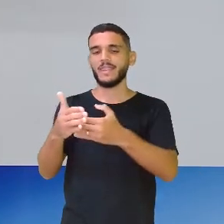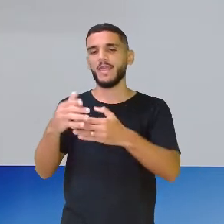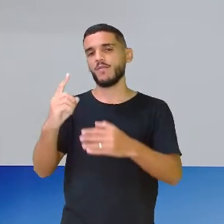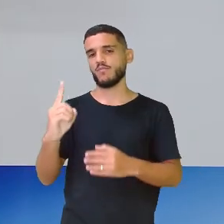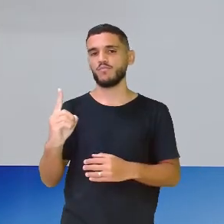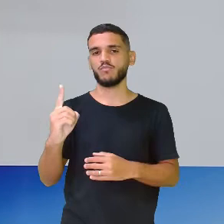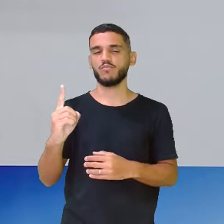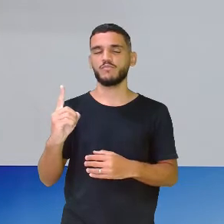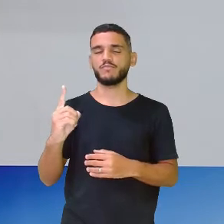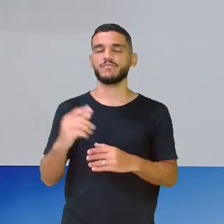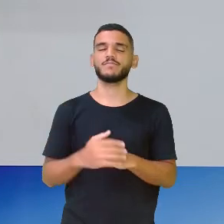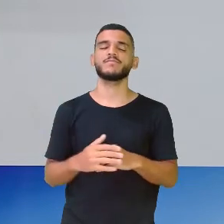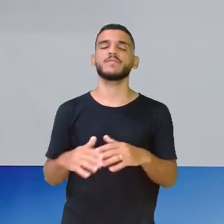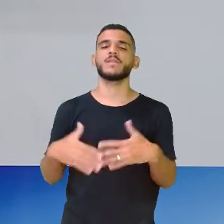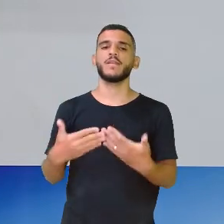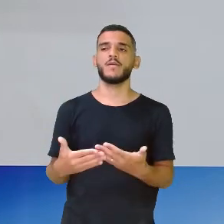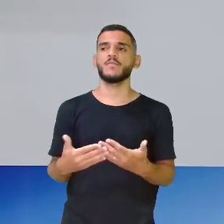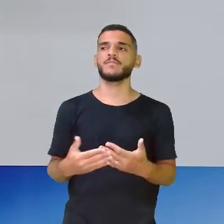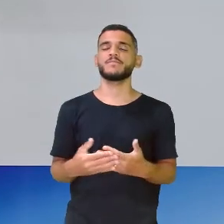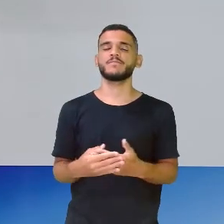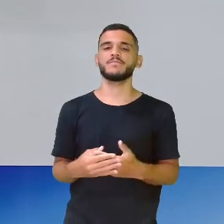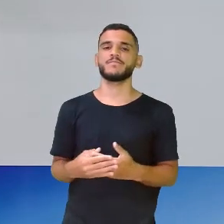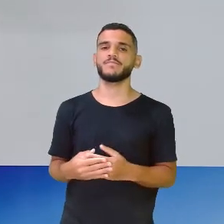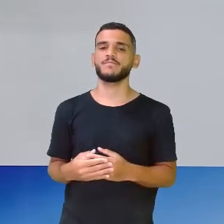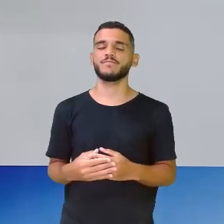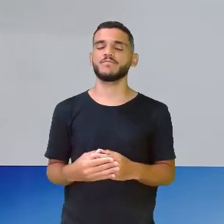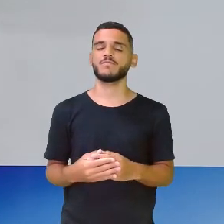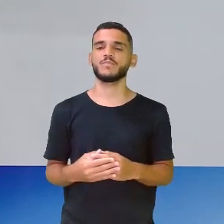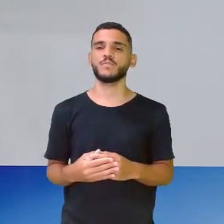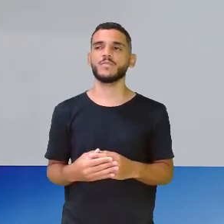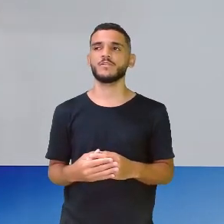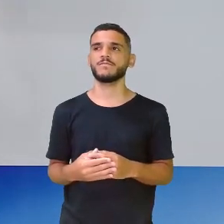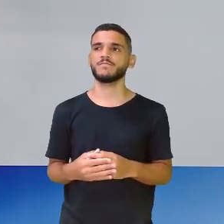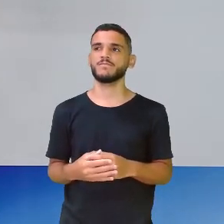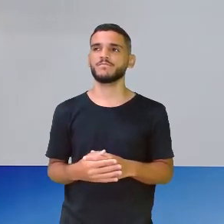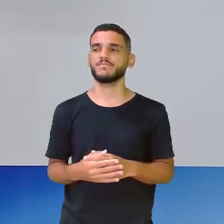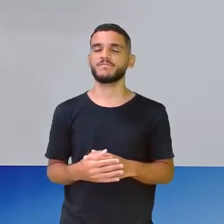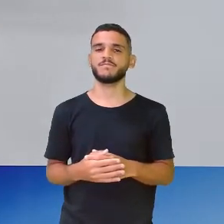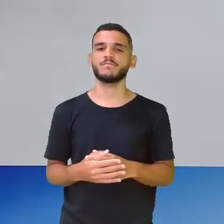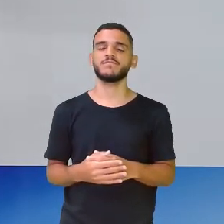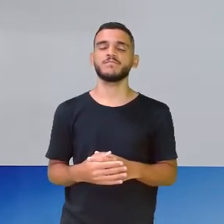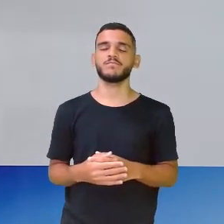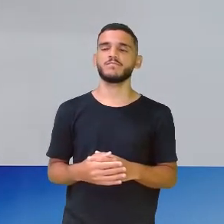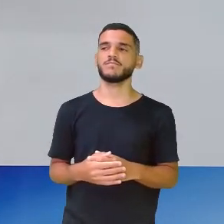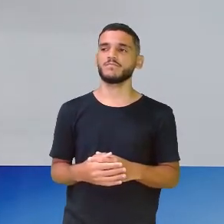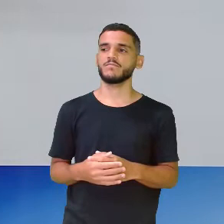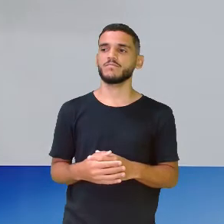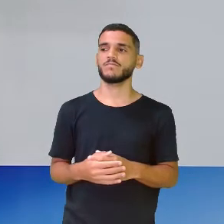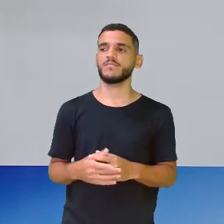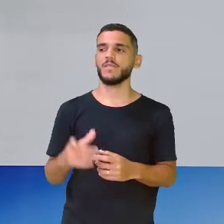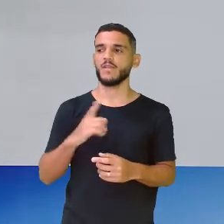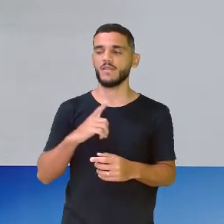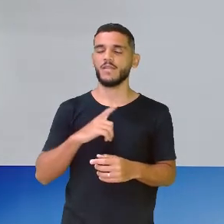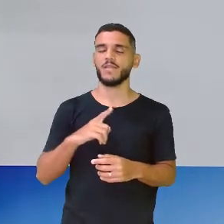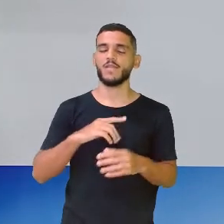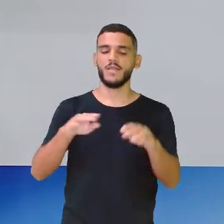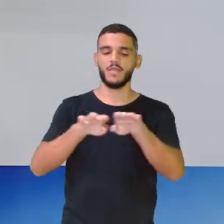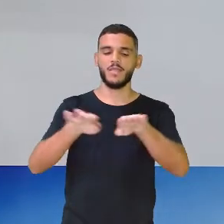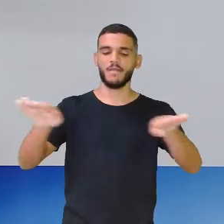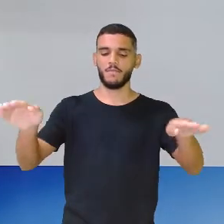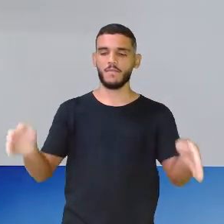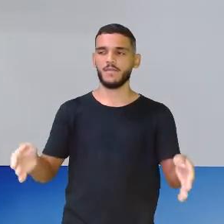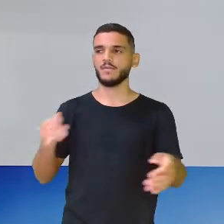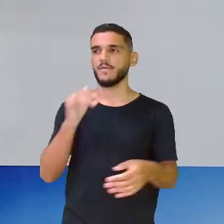em 10 milímetros, certo? Então, eu peguei aqui, eu ampliei, mas aqui na mesa eu tenho um